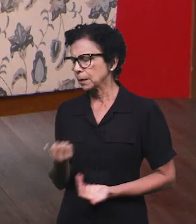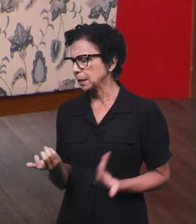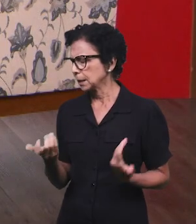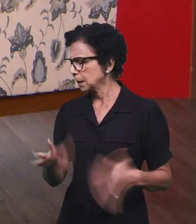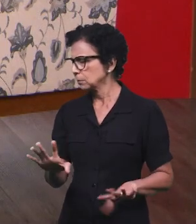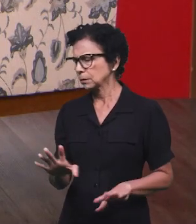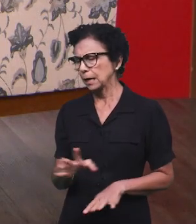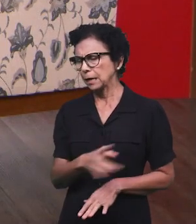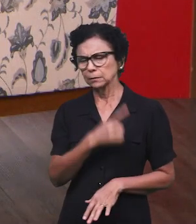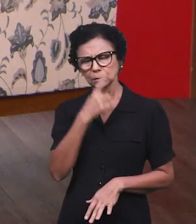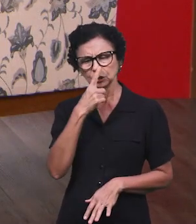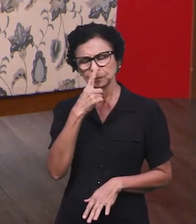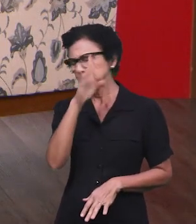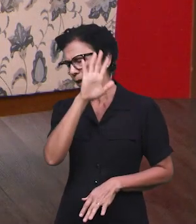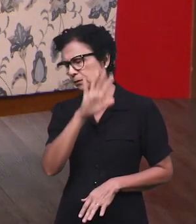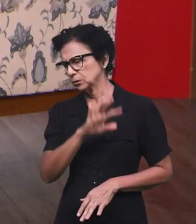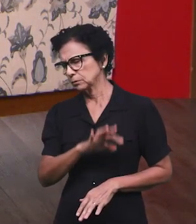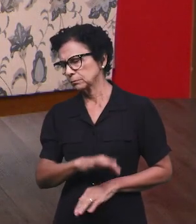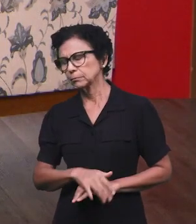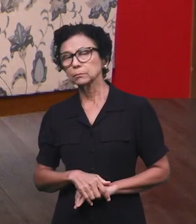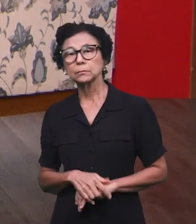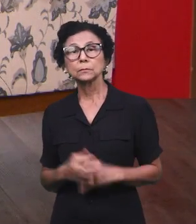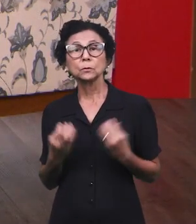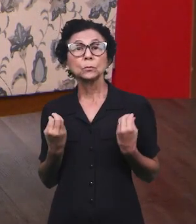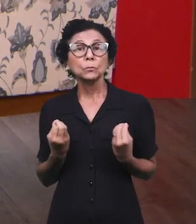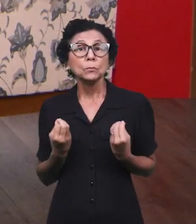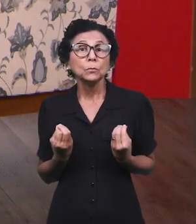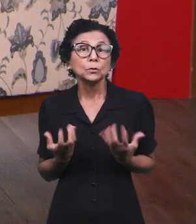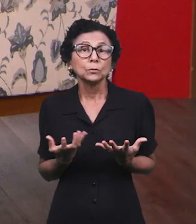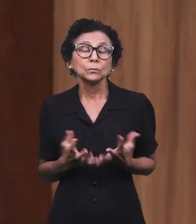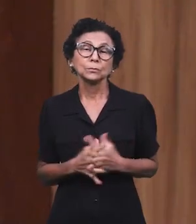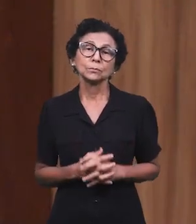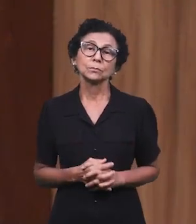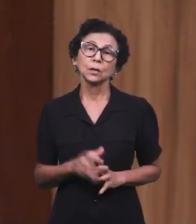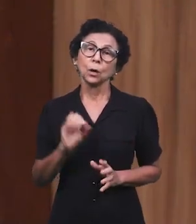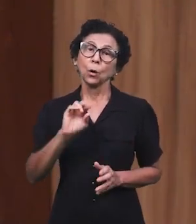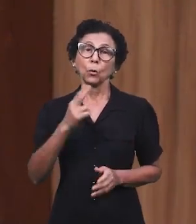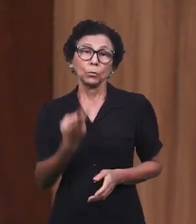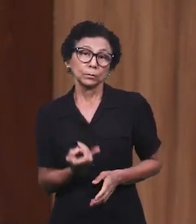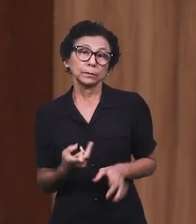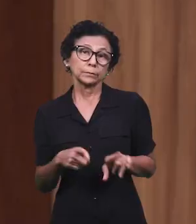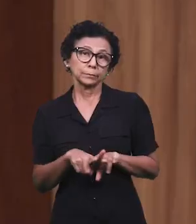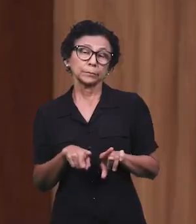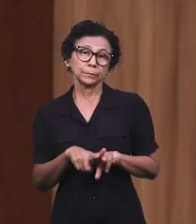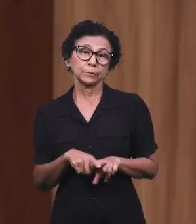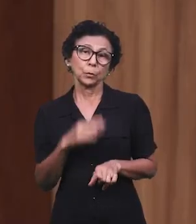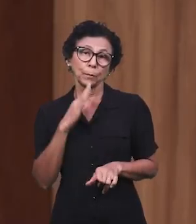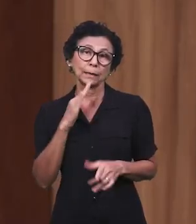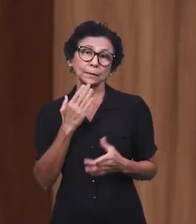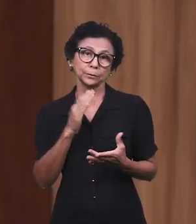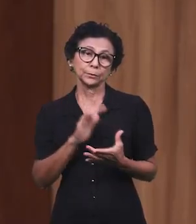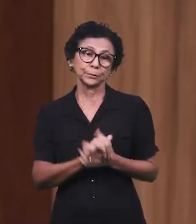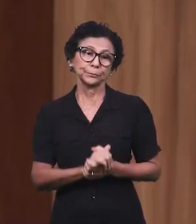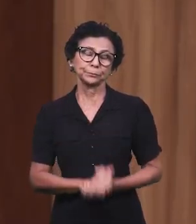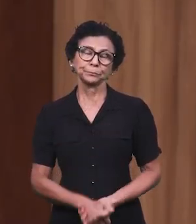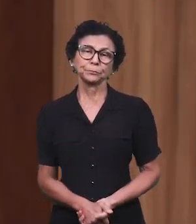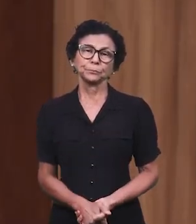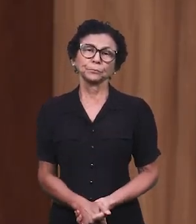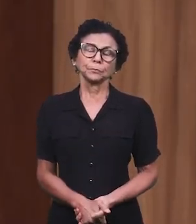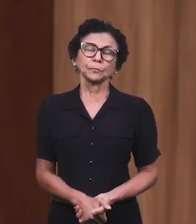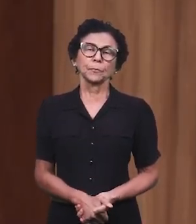ela, ou vice-versa. Agora, por outro lado, é aquilo que você falou no começo.